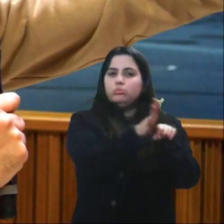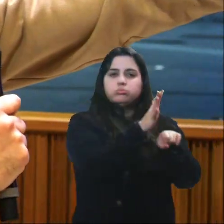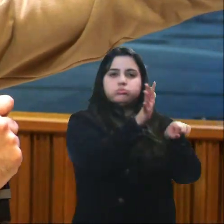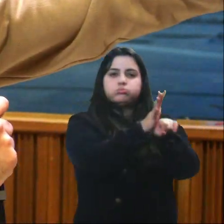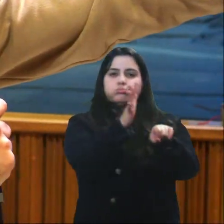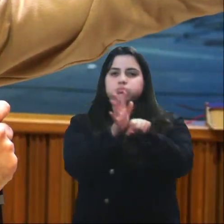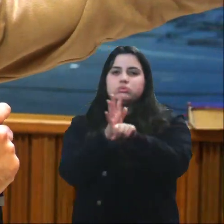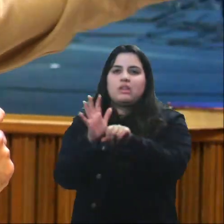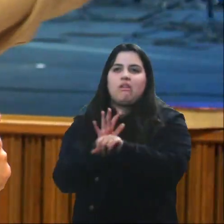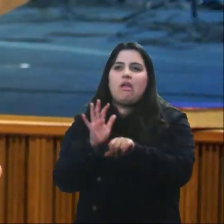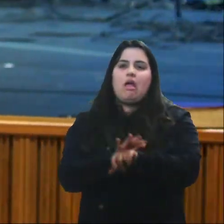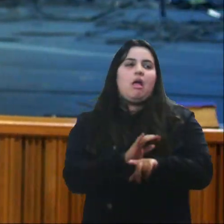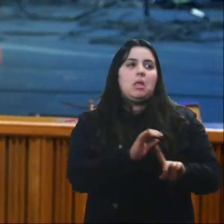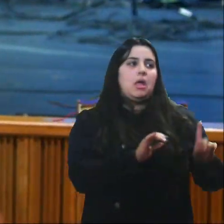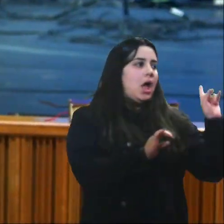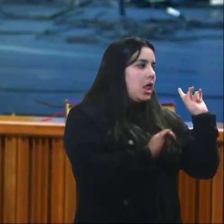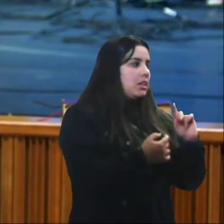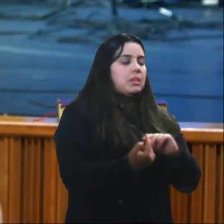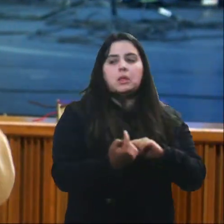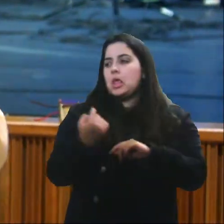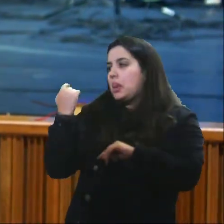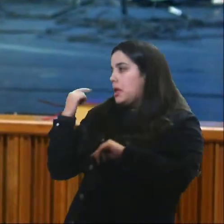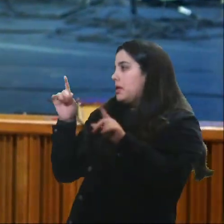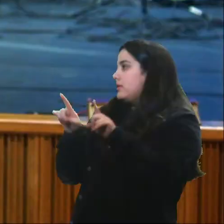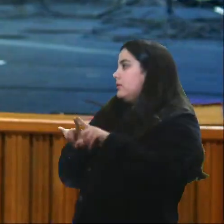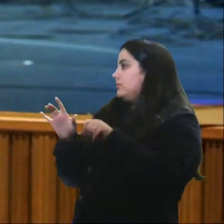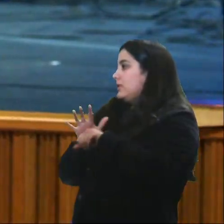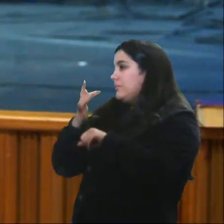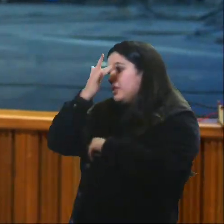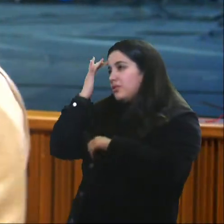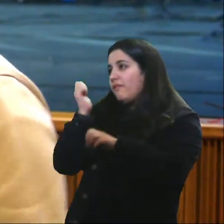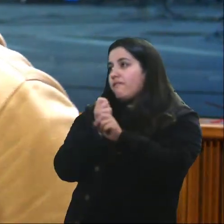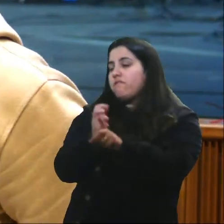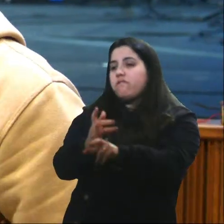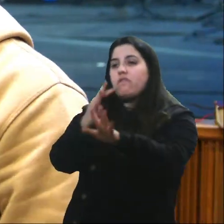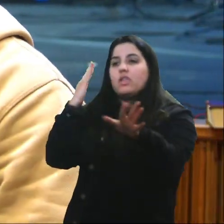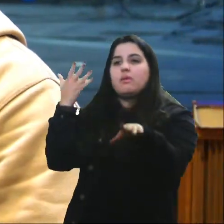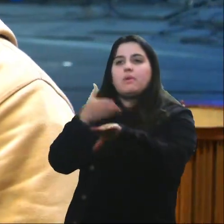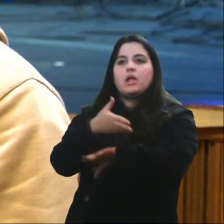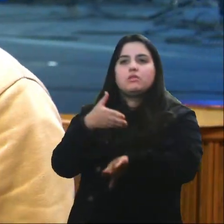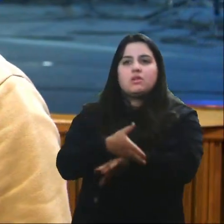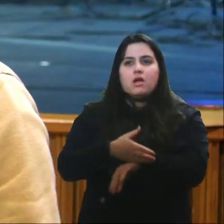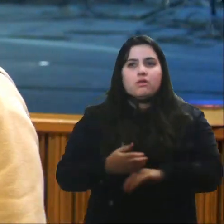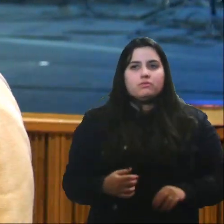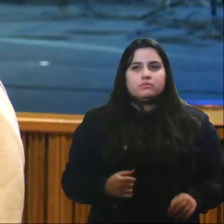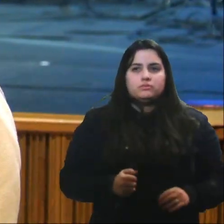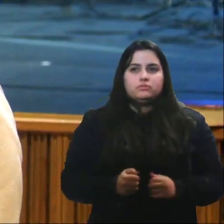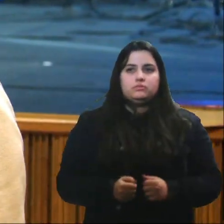ali atrás cheio, pessoas fazendo fila para entrar aqui.